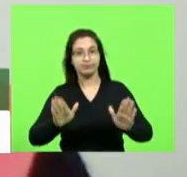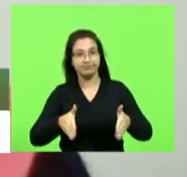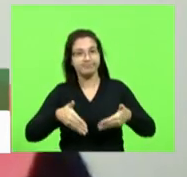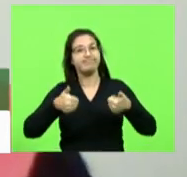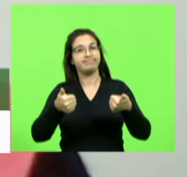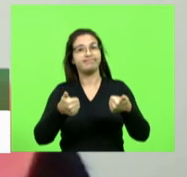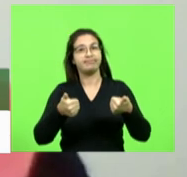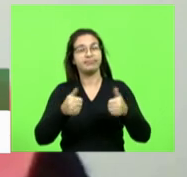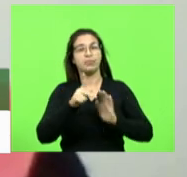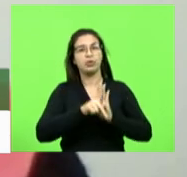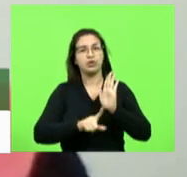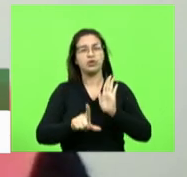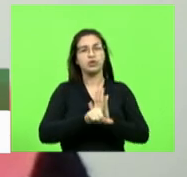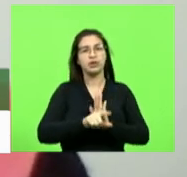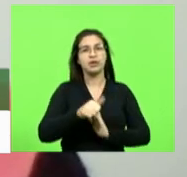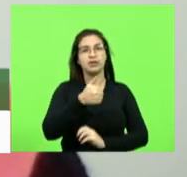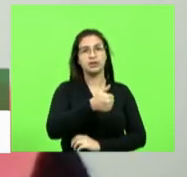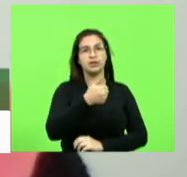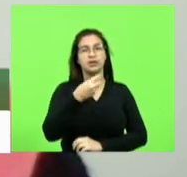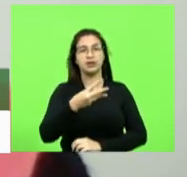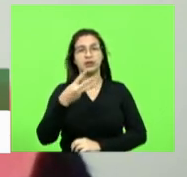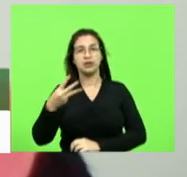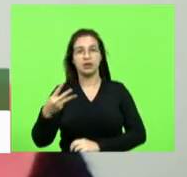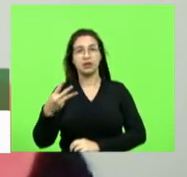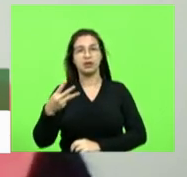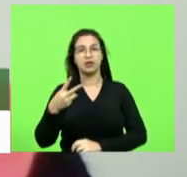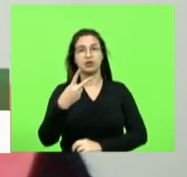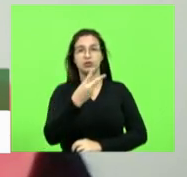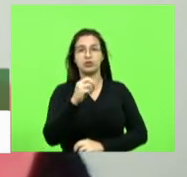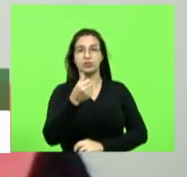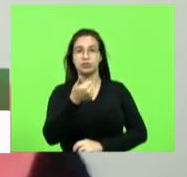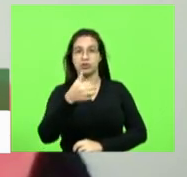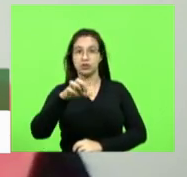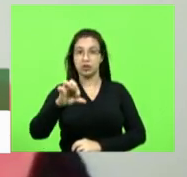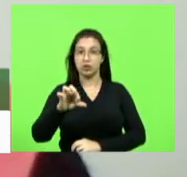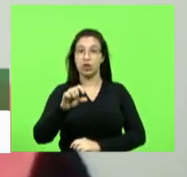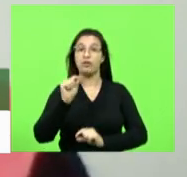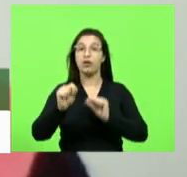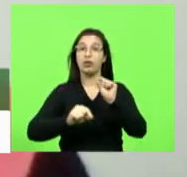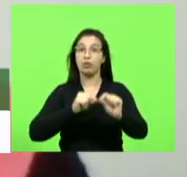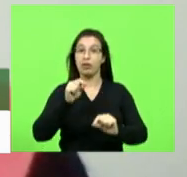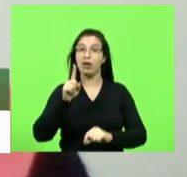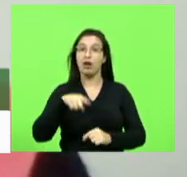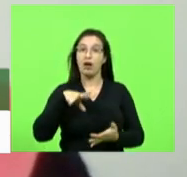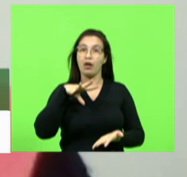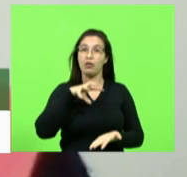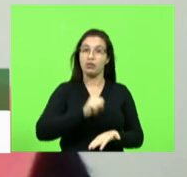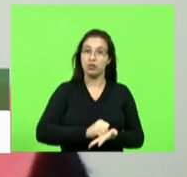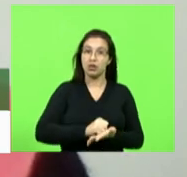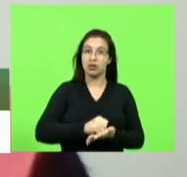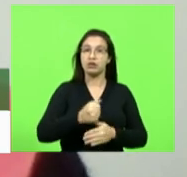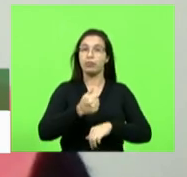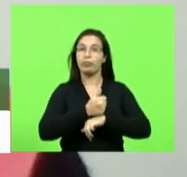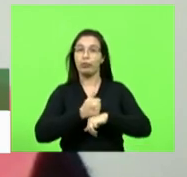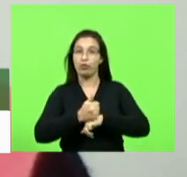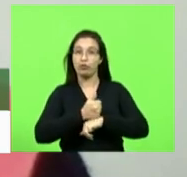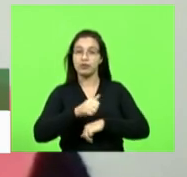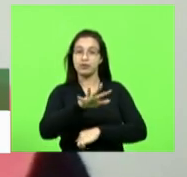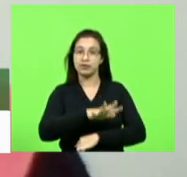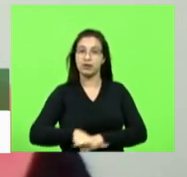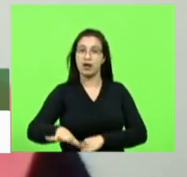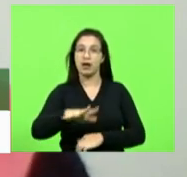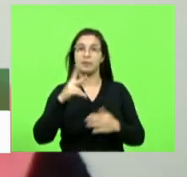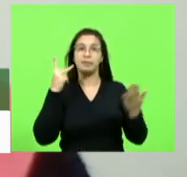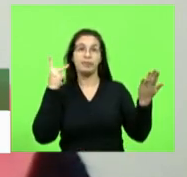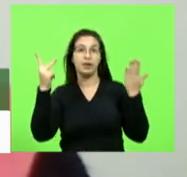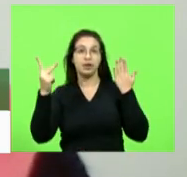Lei 133/2 de 2019 dispõe sobre a contratação de profissionais da área da